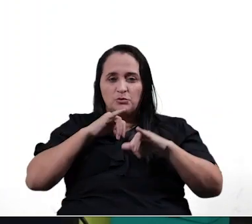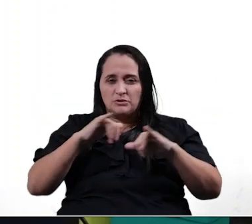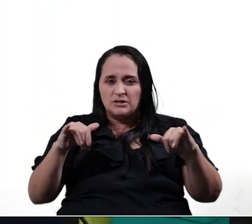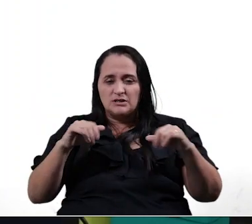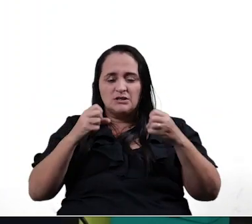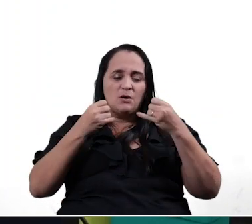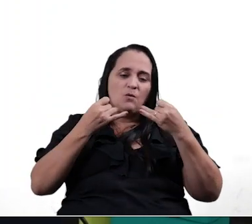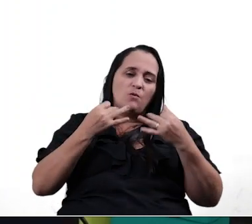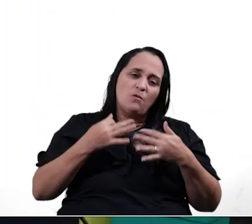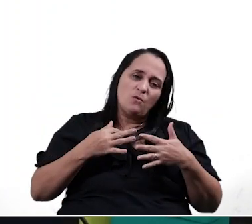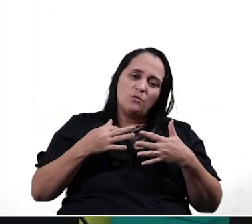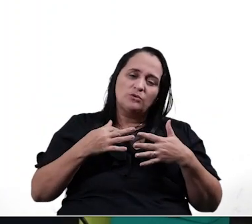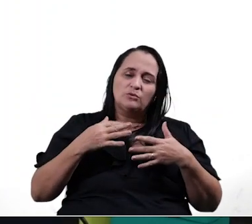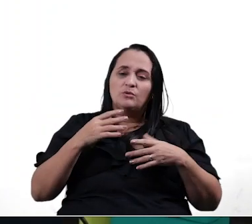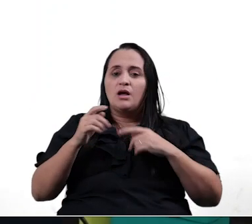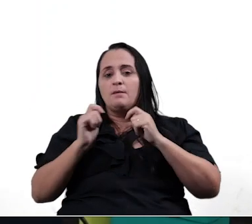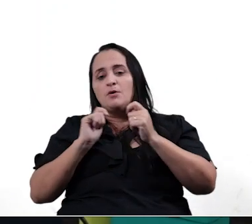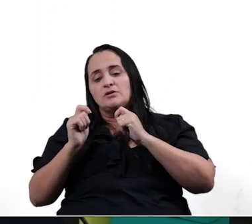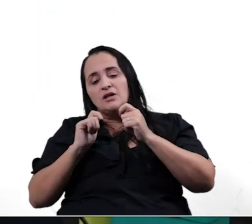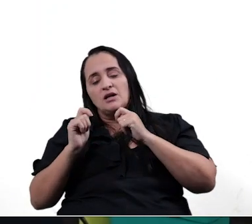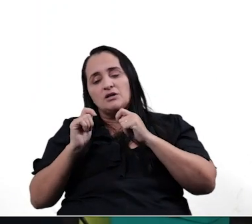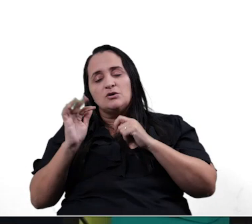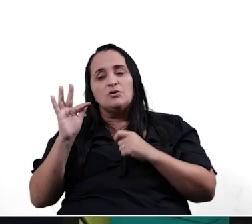na reportagem, na fábula?